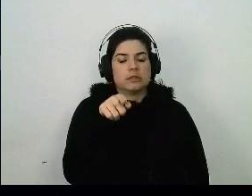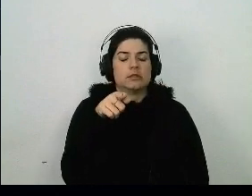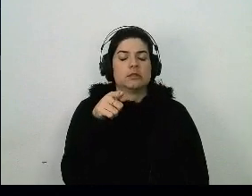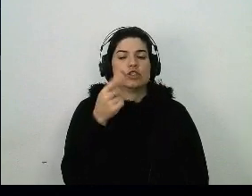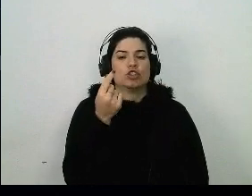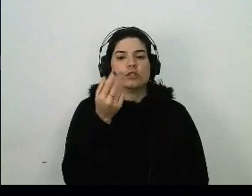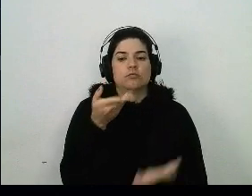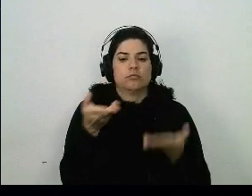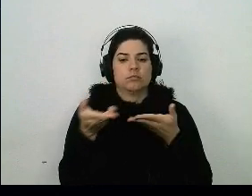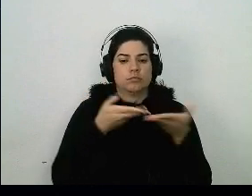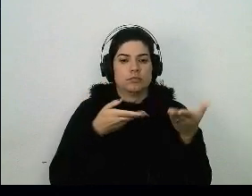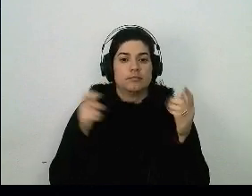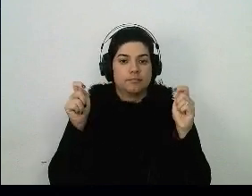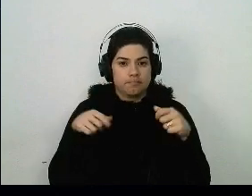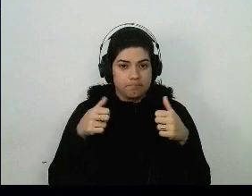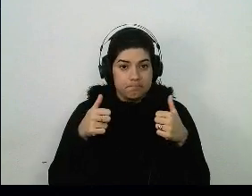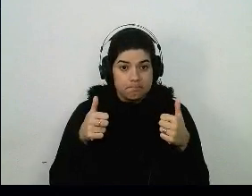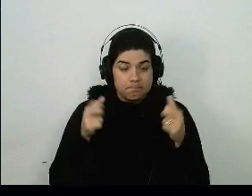Beleza?